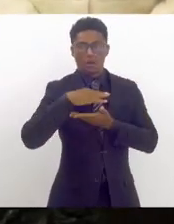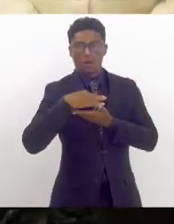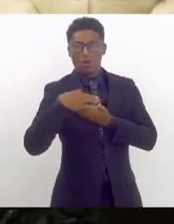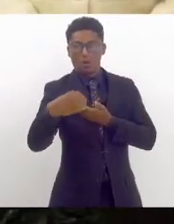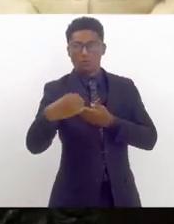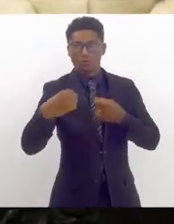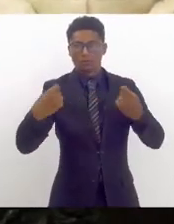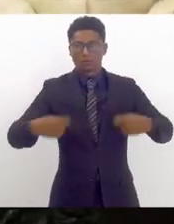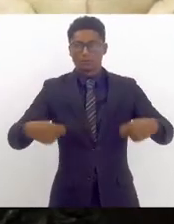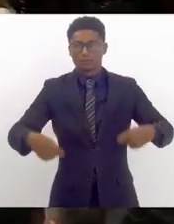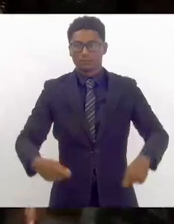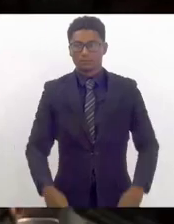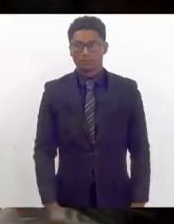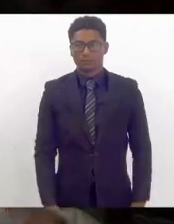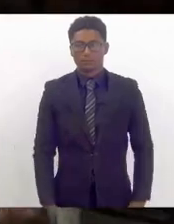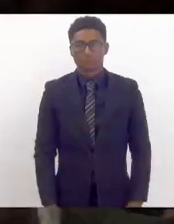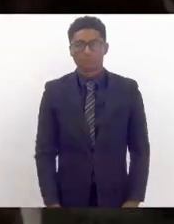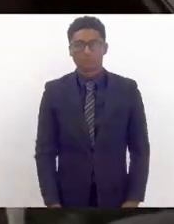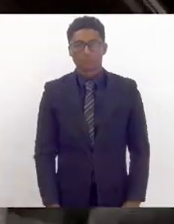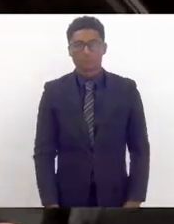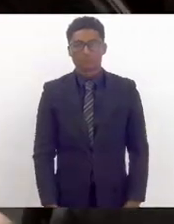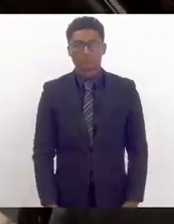dito.